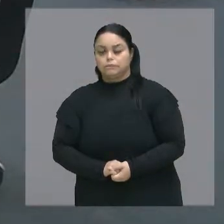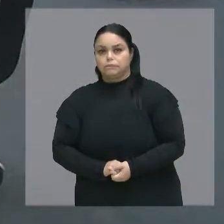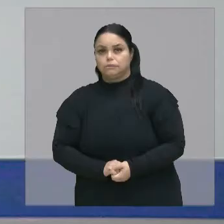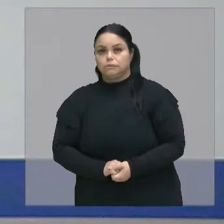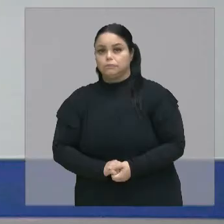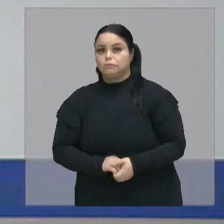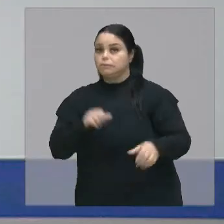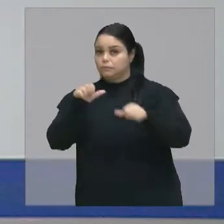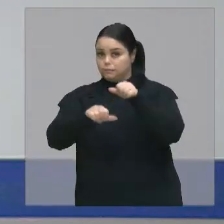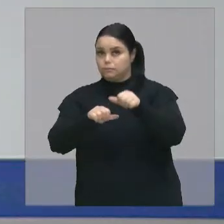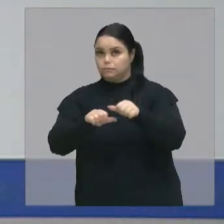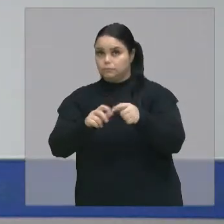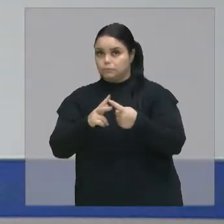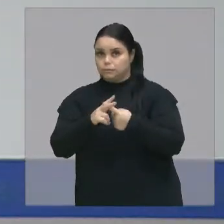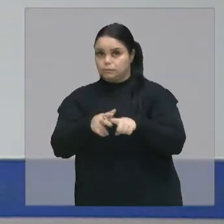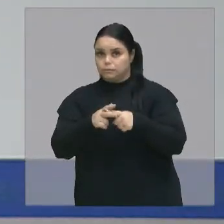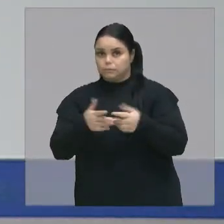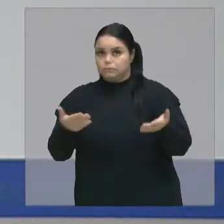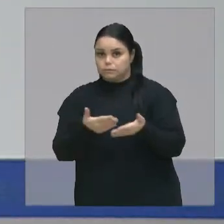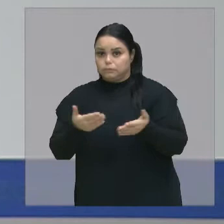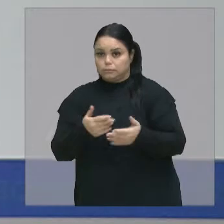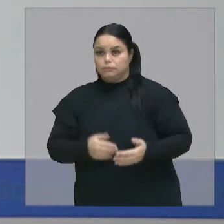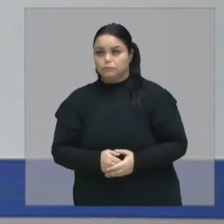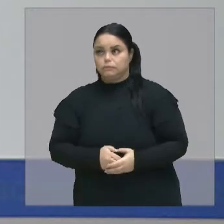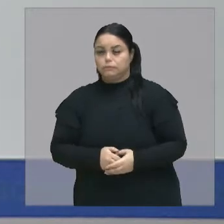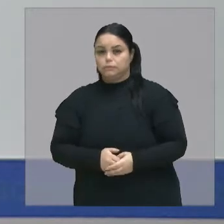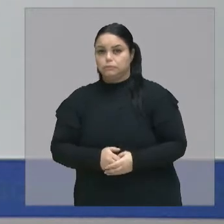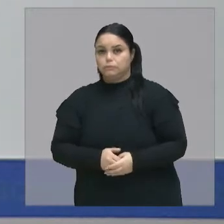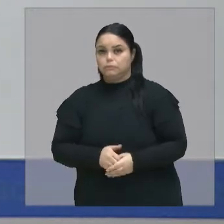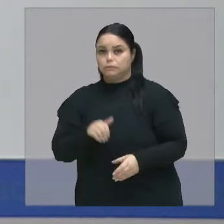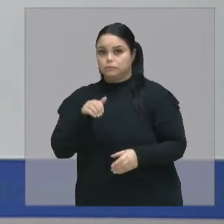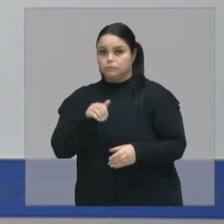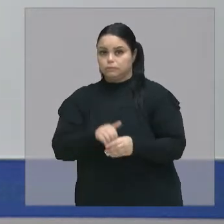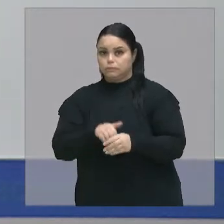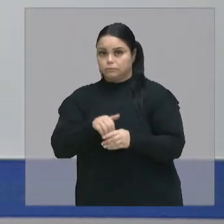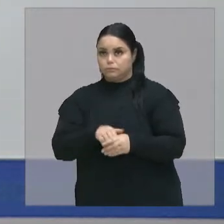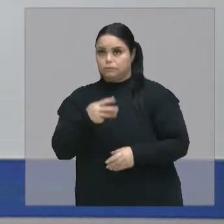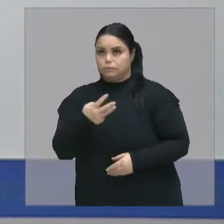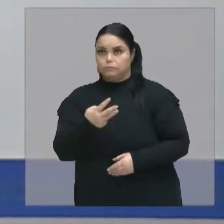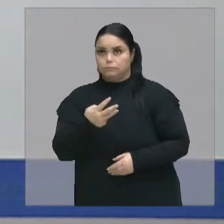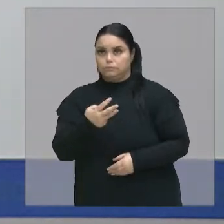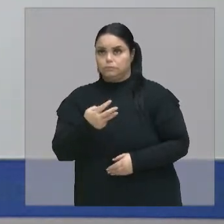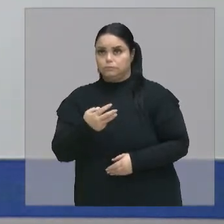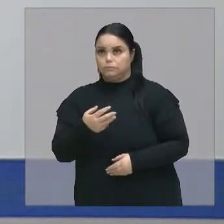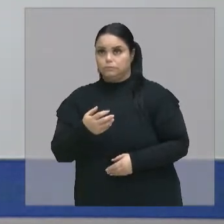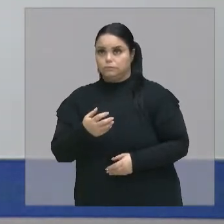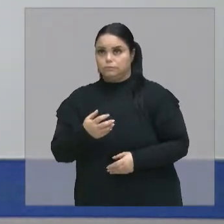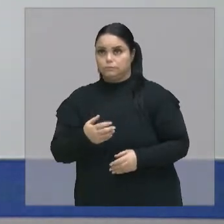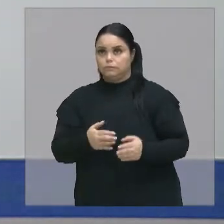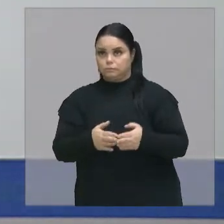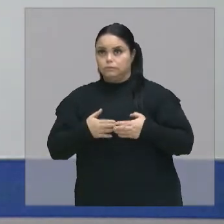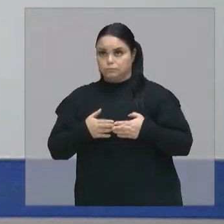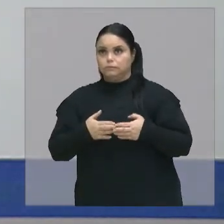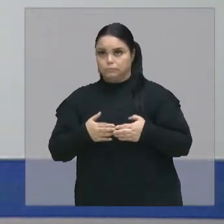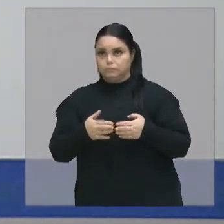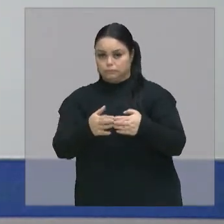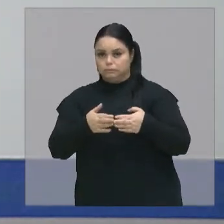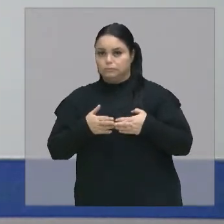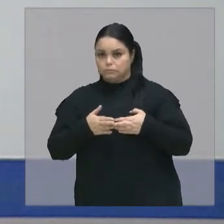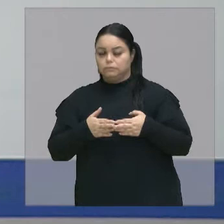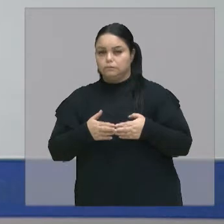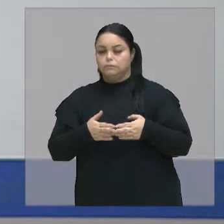Retificando, então, só a votação novamente, com 3 votos favoráveis, os documentos são